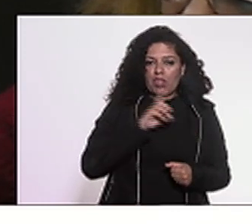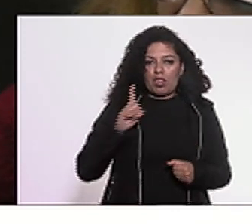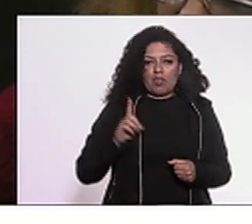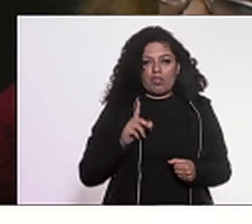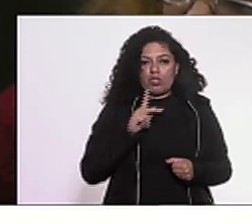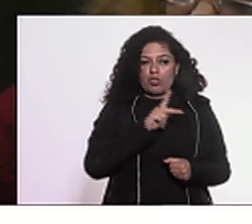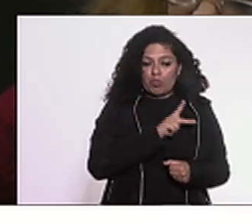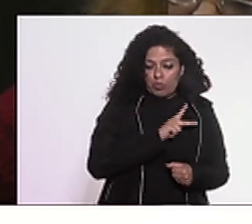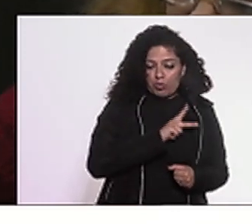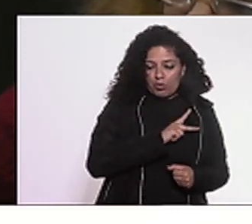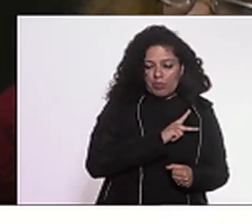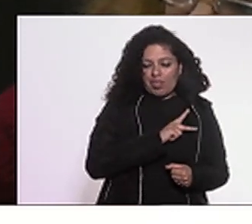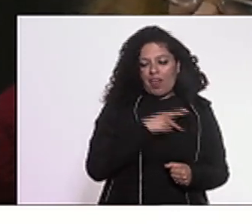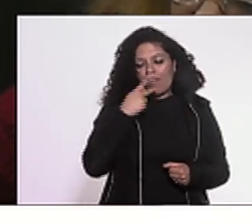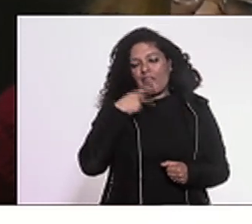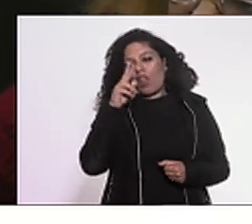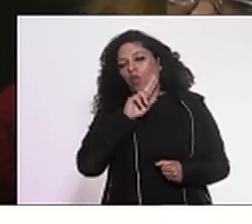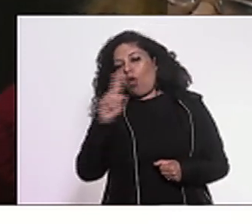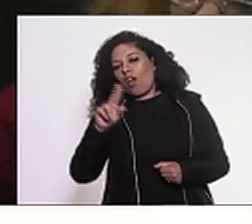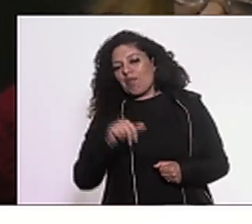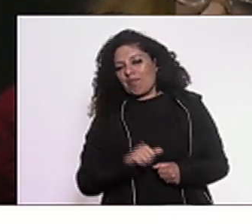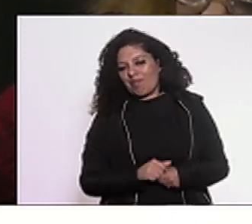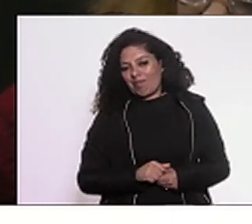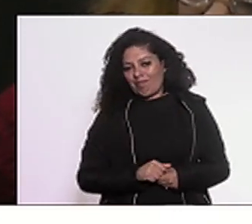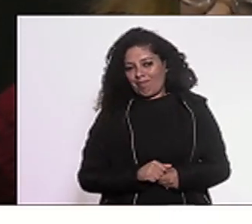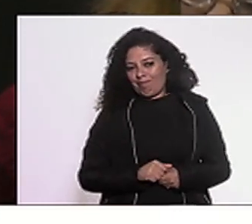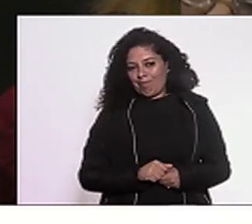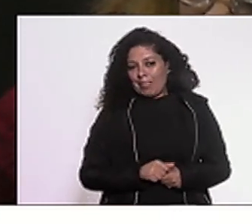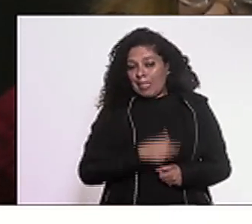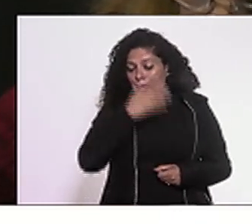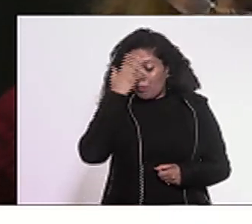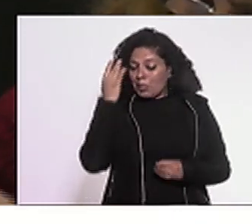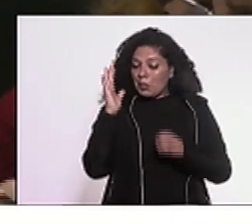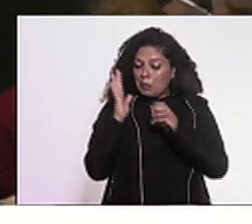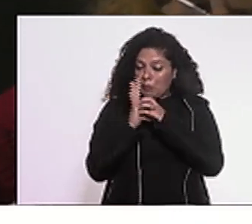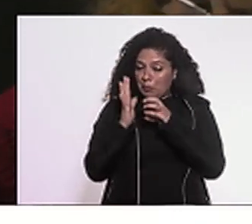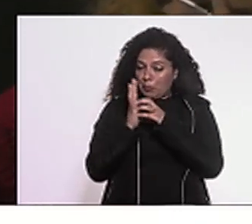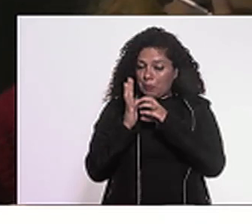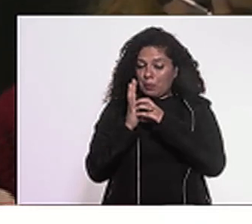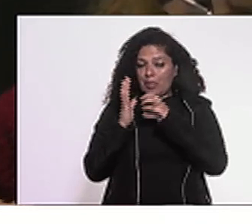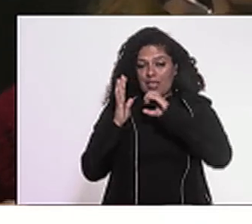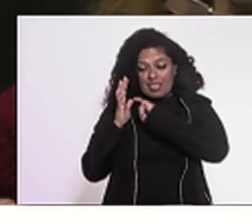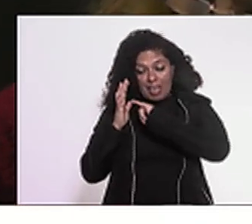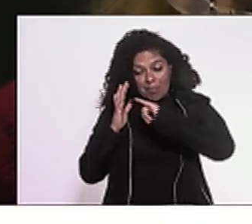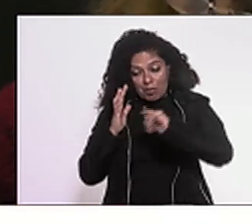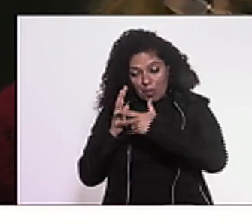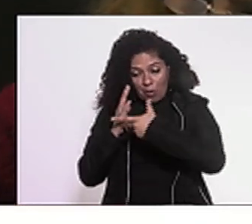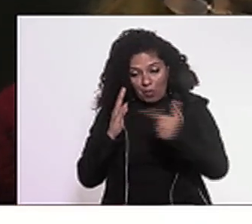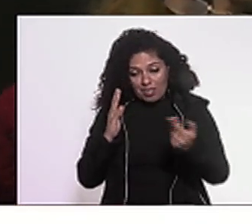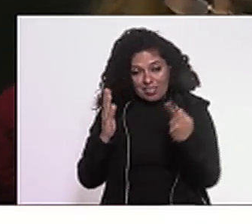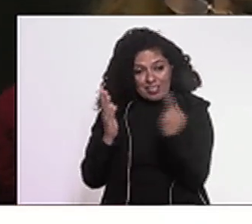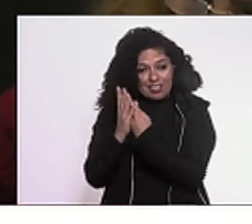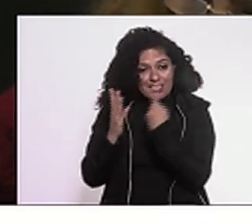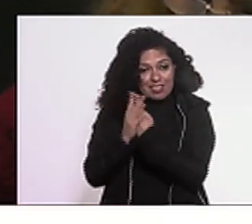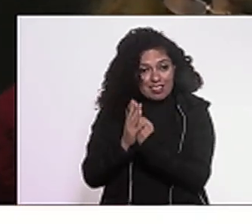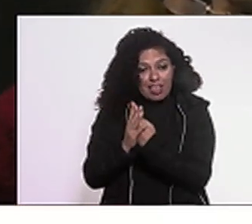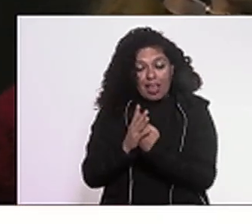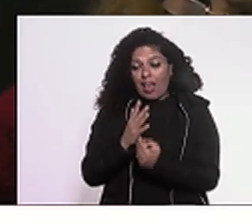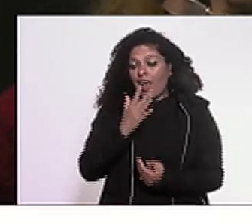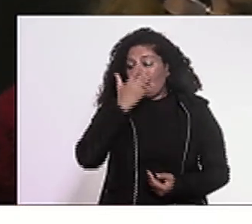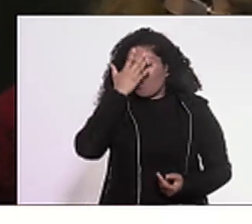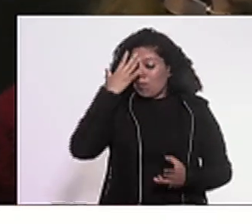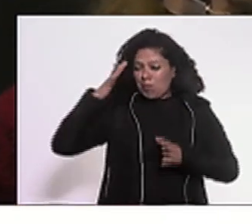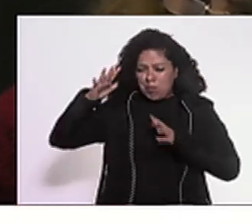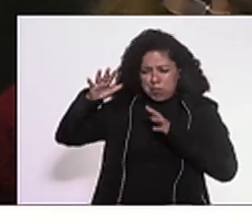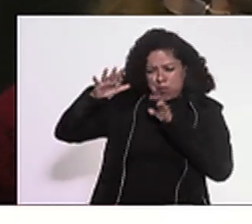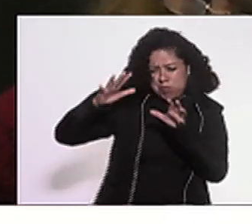foi perseguido, foi exonerado da função e pediu a aposentadoria,